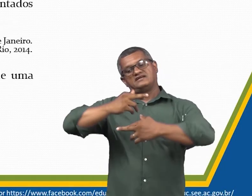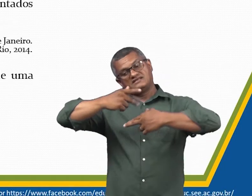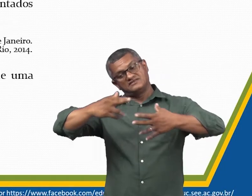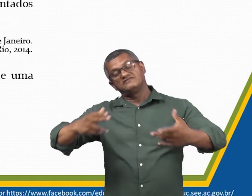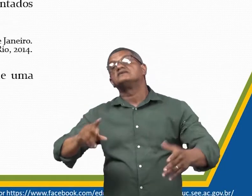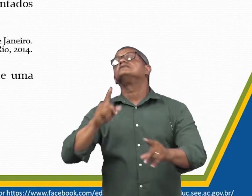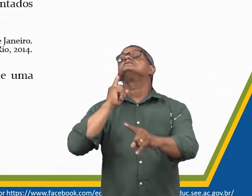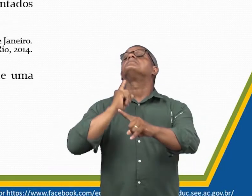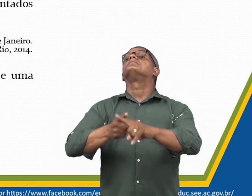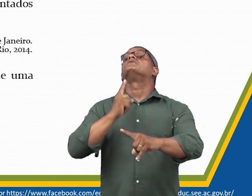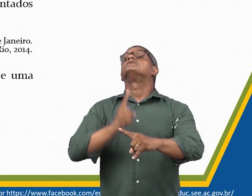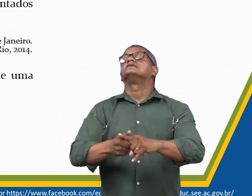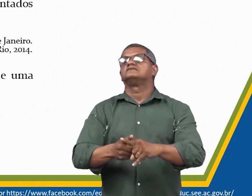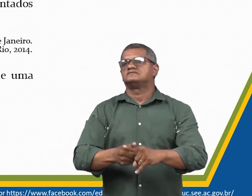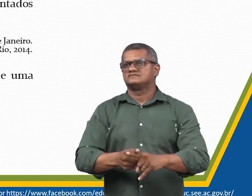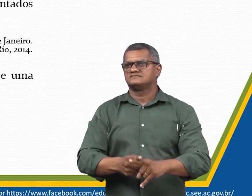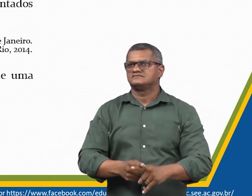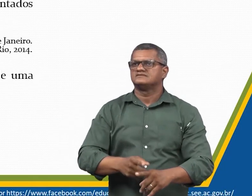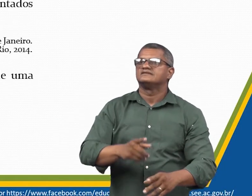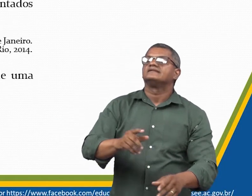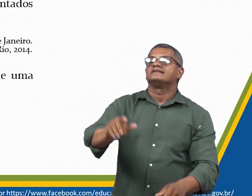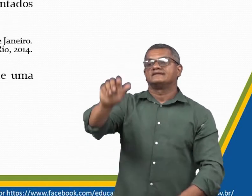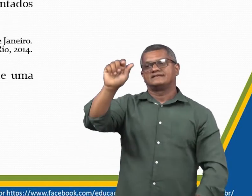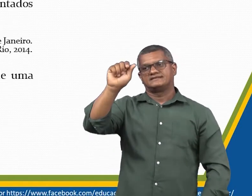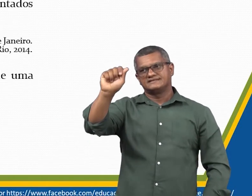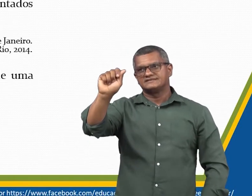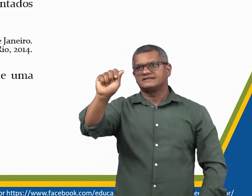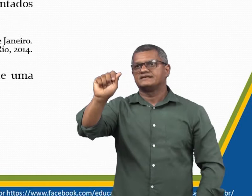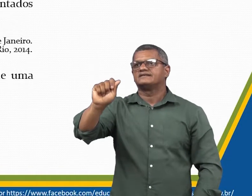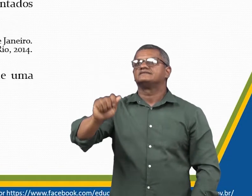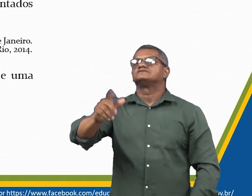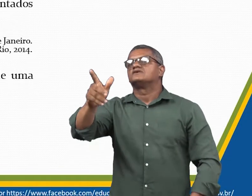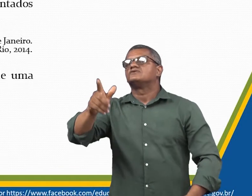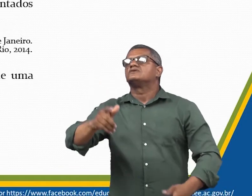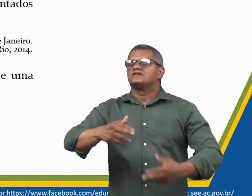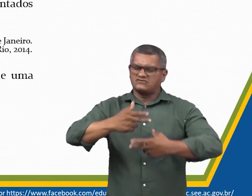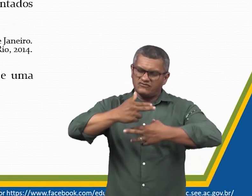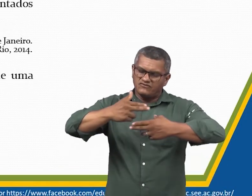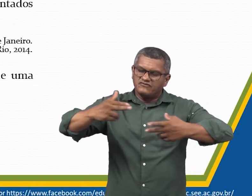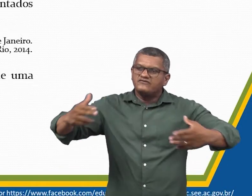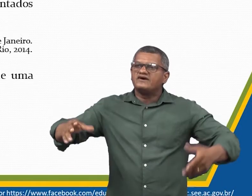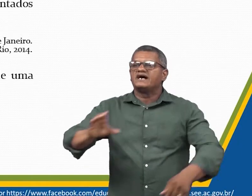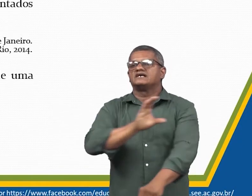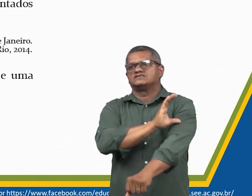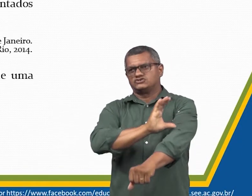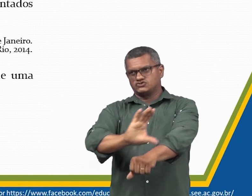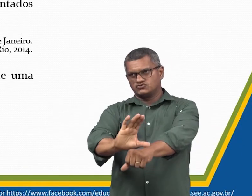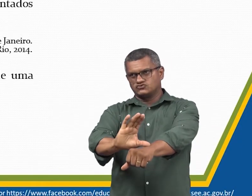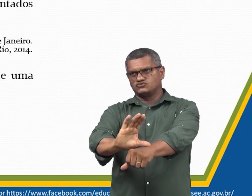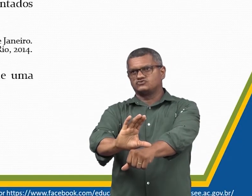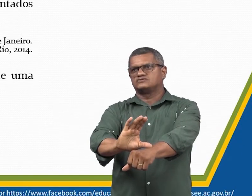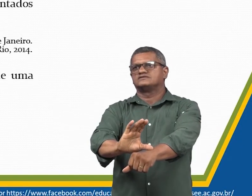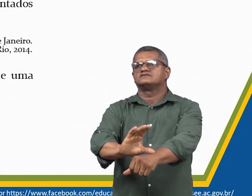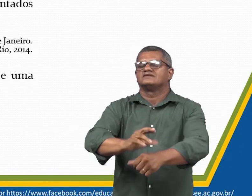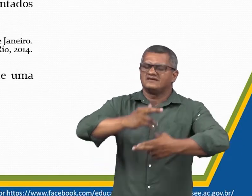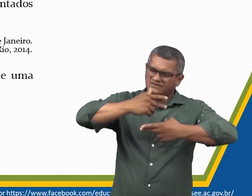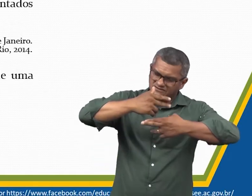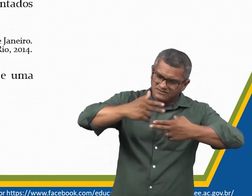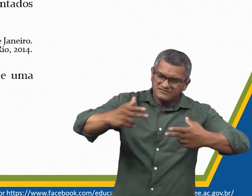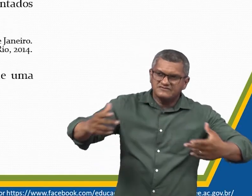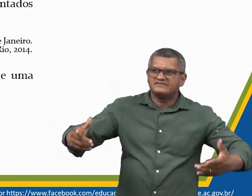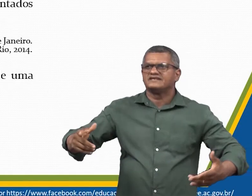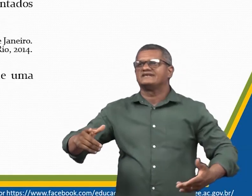Letra A. Asseguram expressões multiculturais. Letra B. Promovem a diversidade de